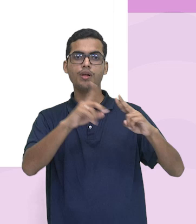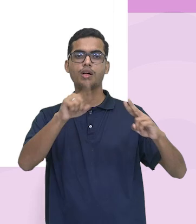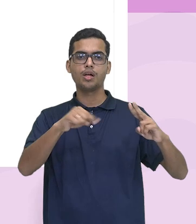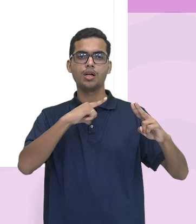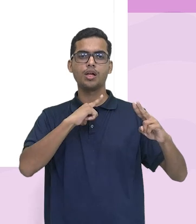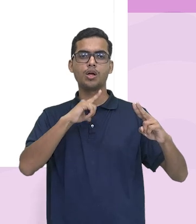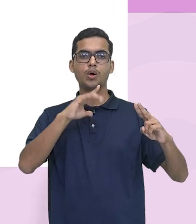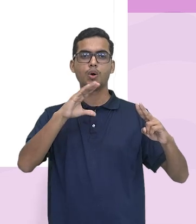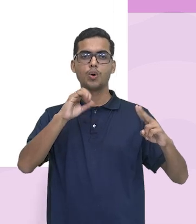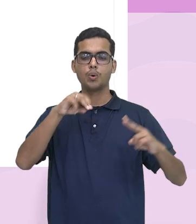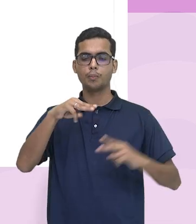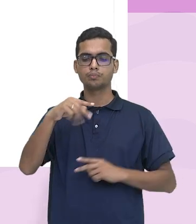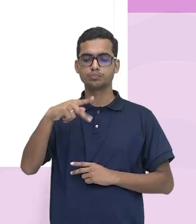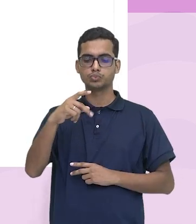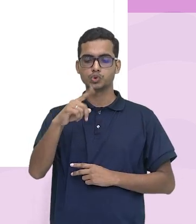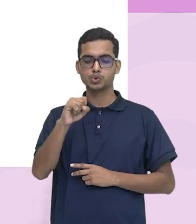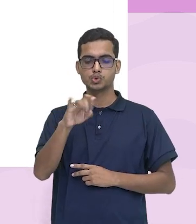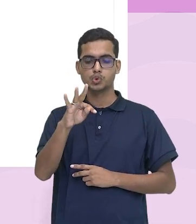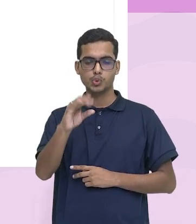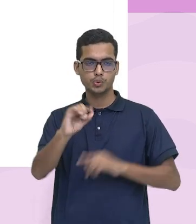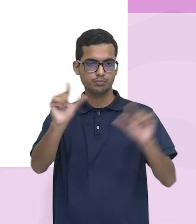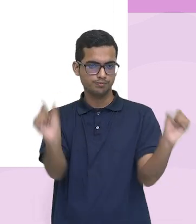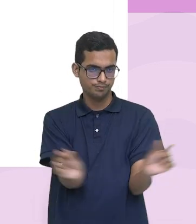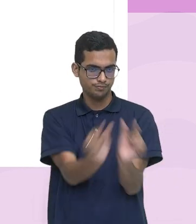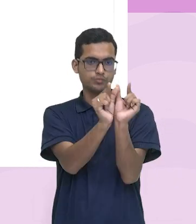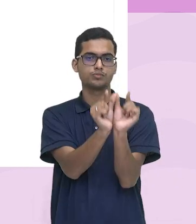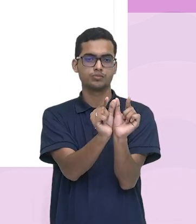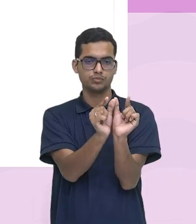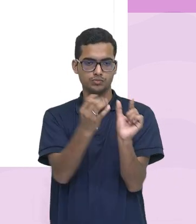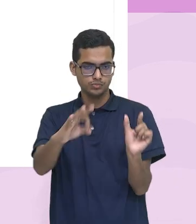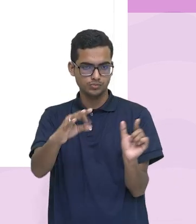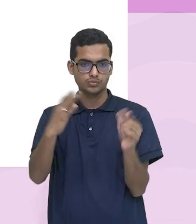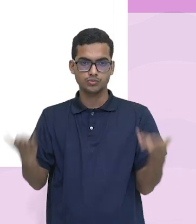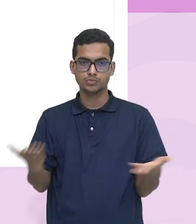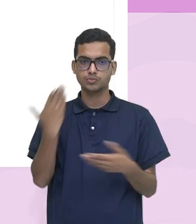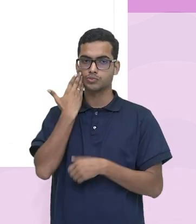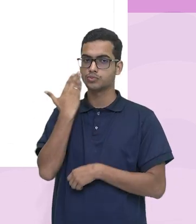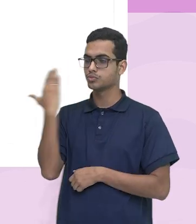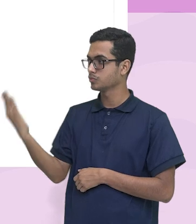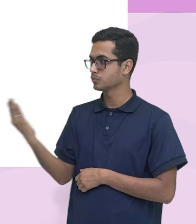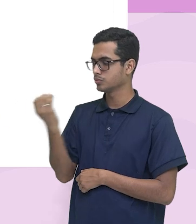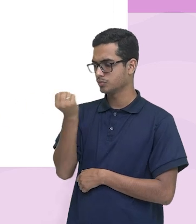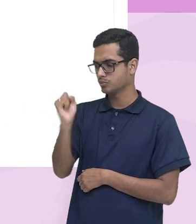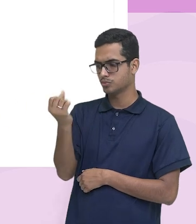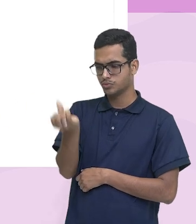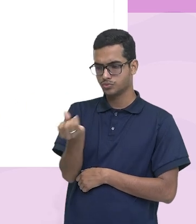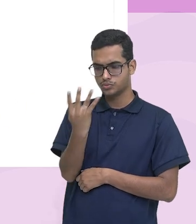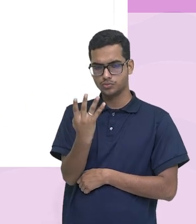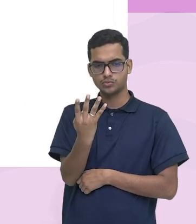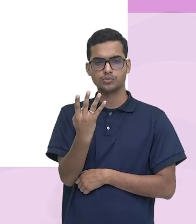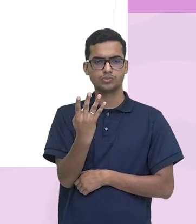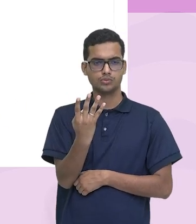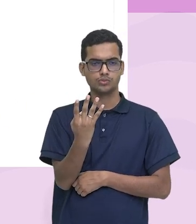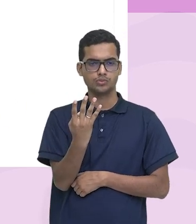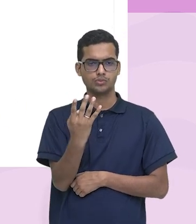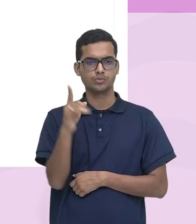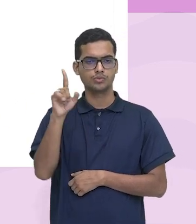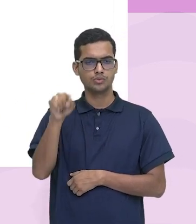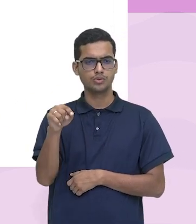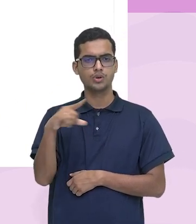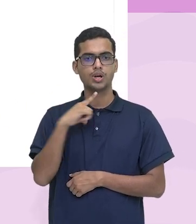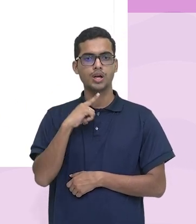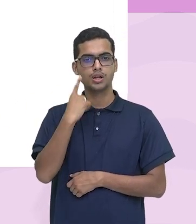exceção do 2. Então, de cara, o 864 não é número primo, ele é composto. Olhem lá só